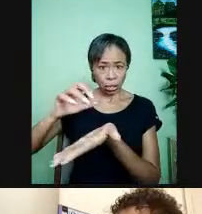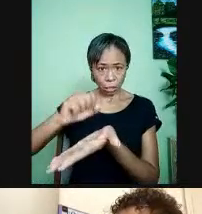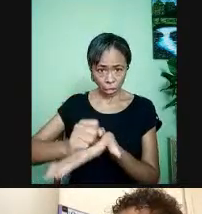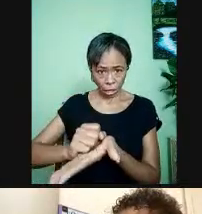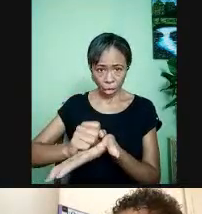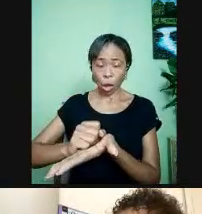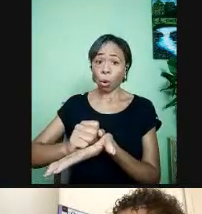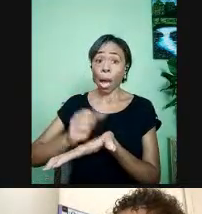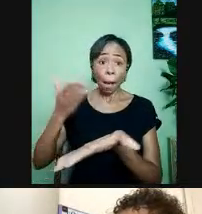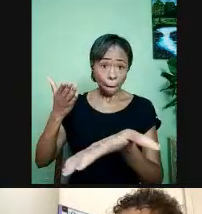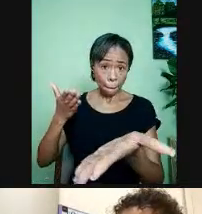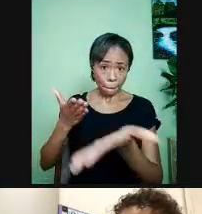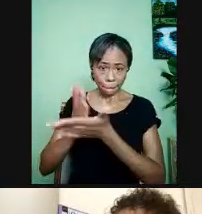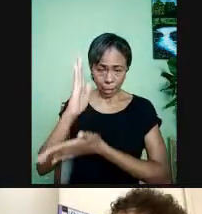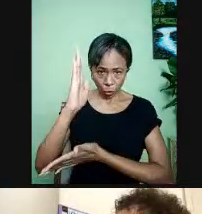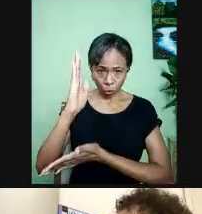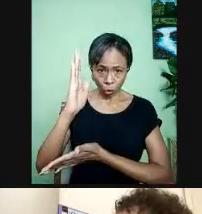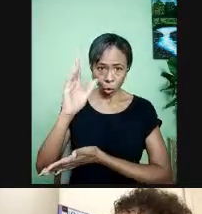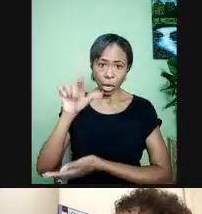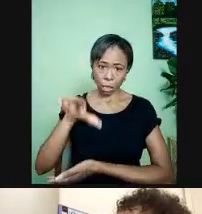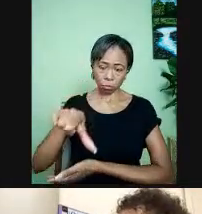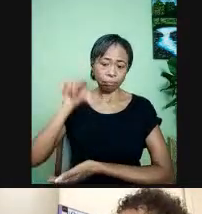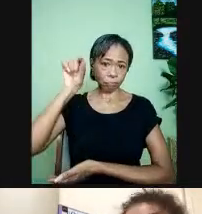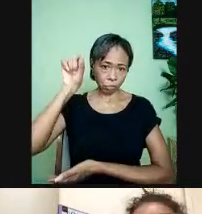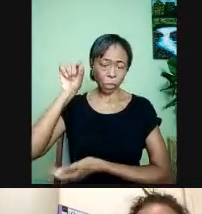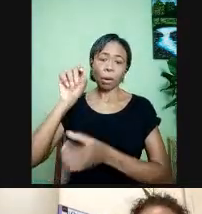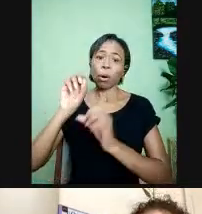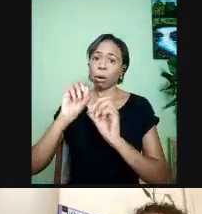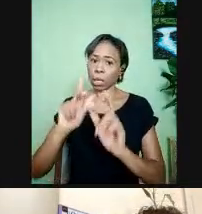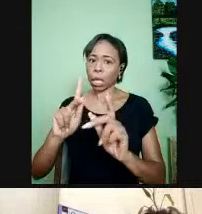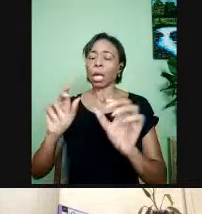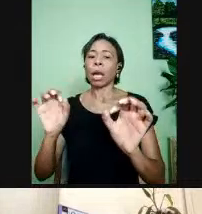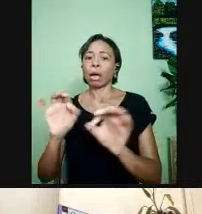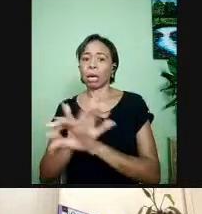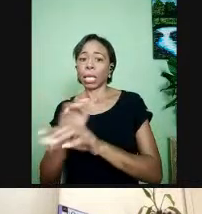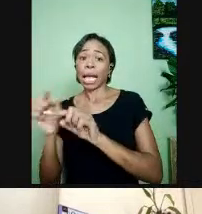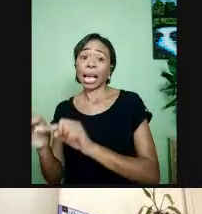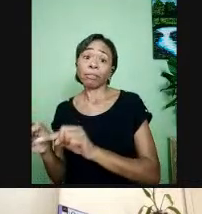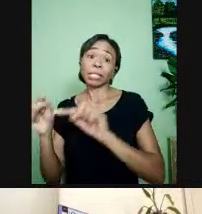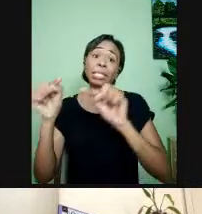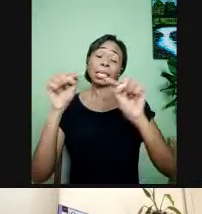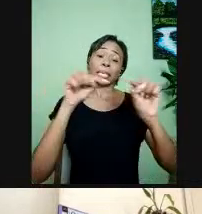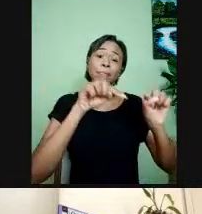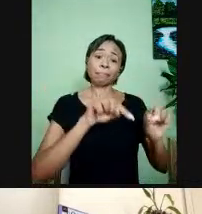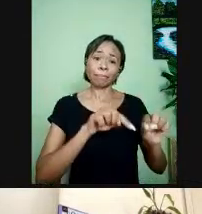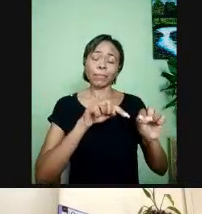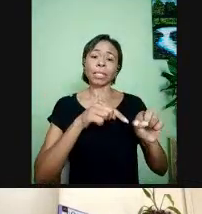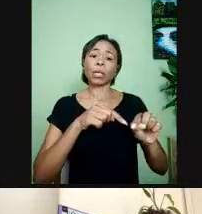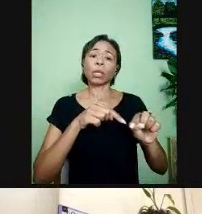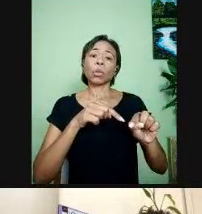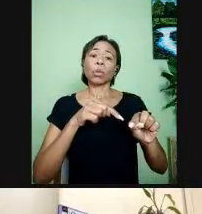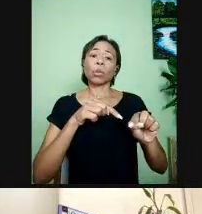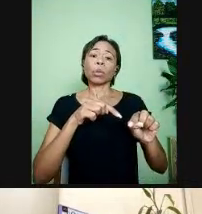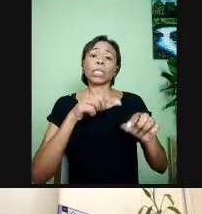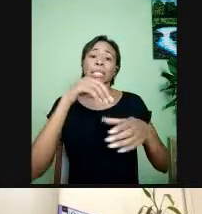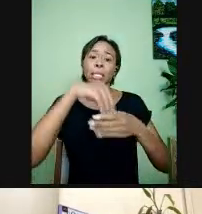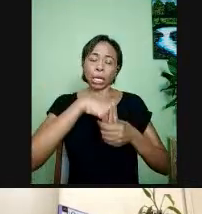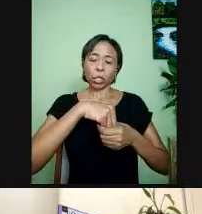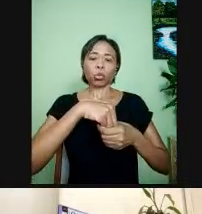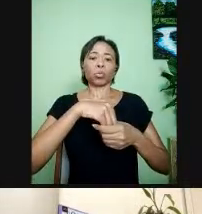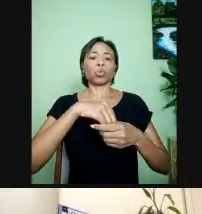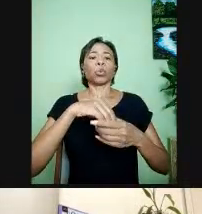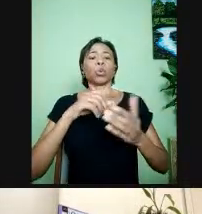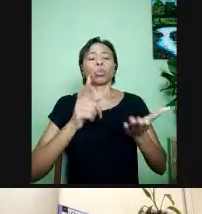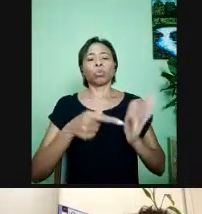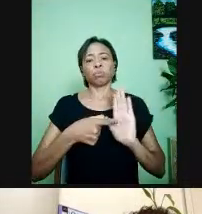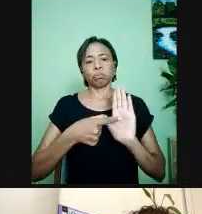essa primeira, né, seleção, por esse primeiro funil, aí sim você já entra no processo da Expo e a gente já começa